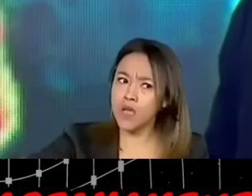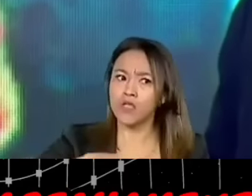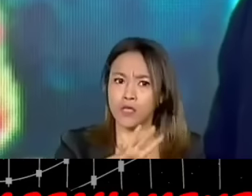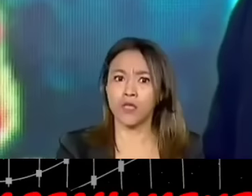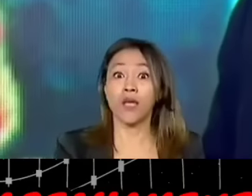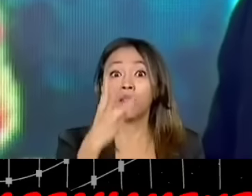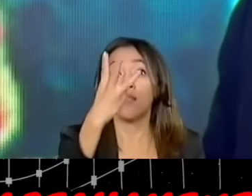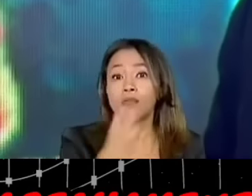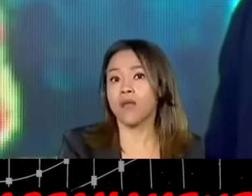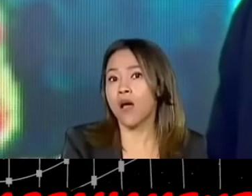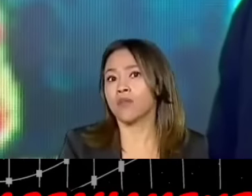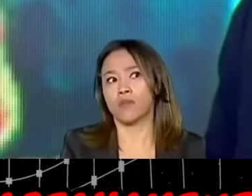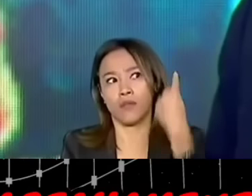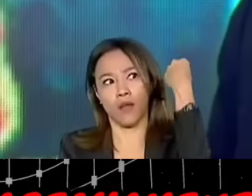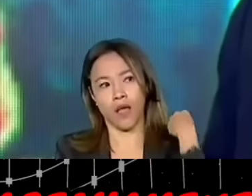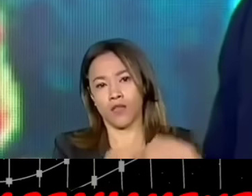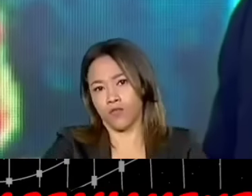publicaram há 3 anos atrás.